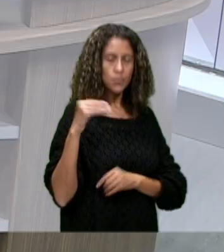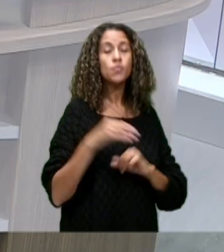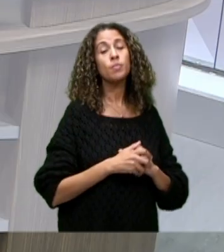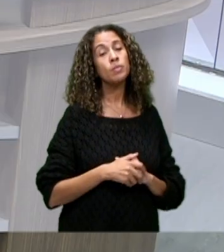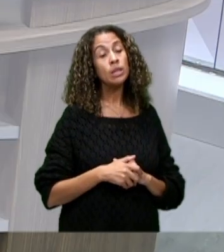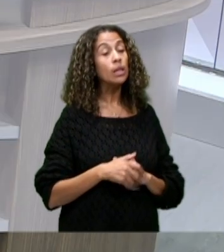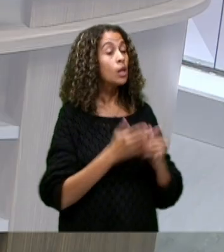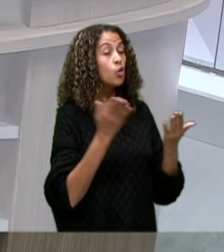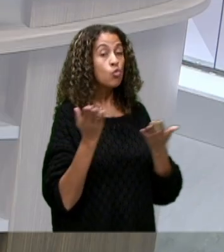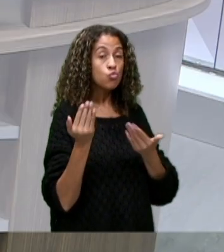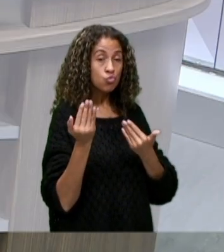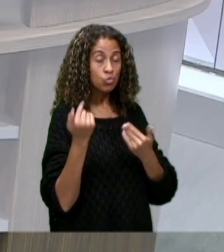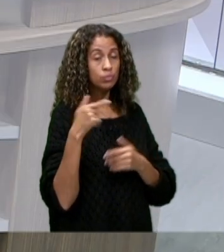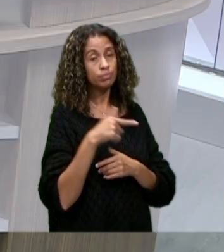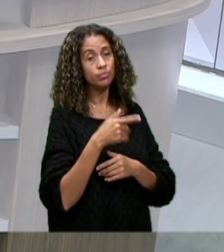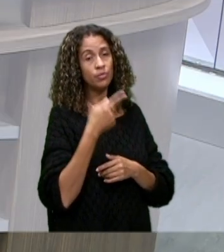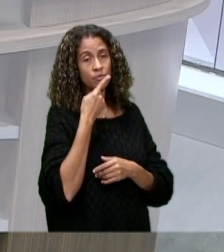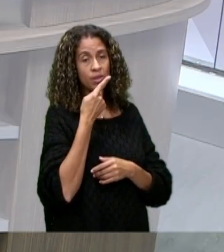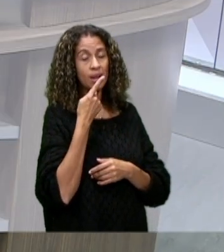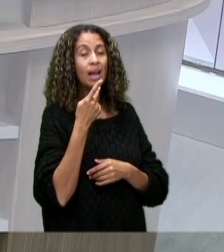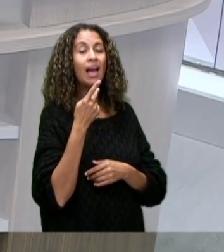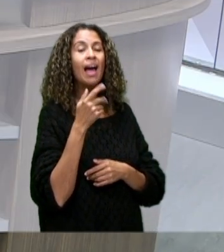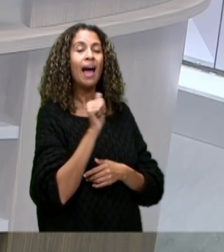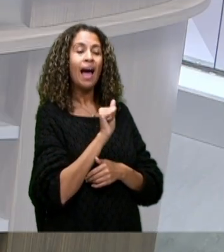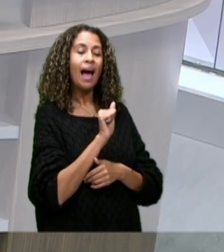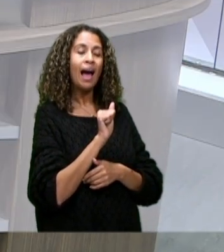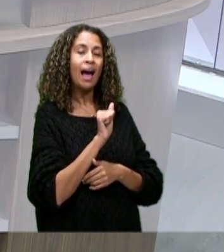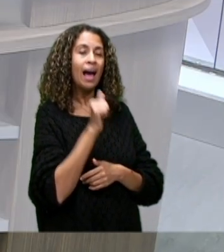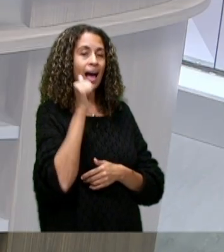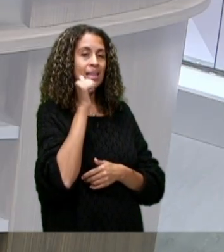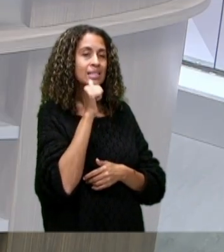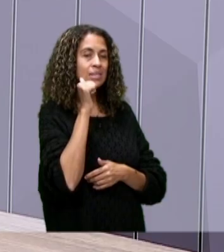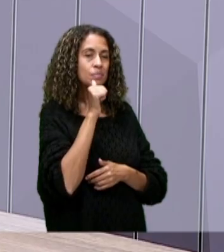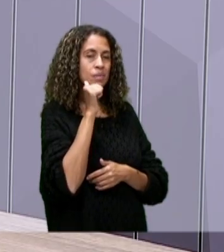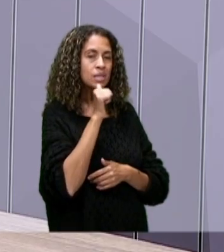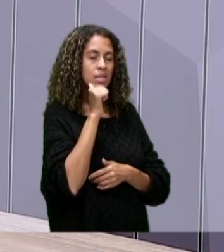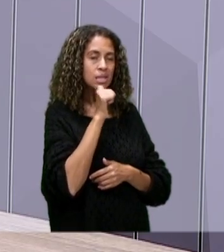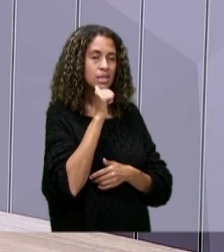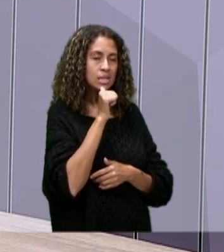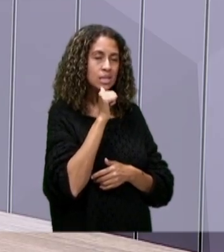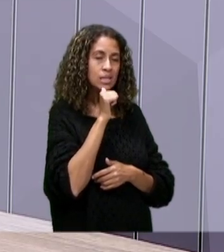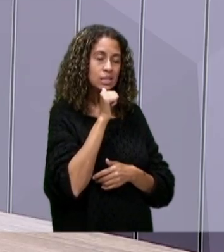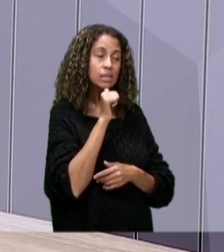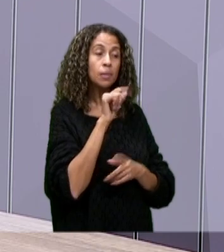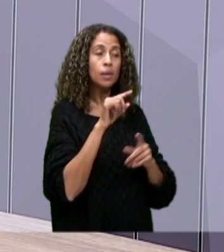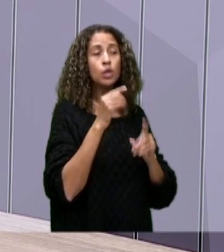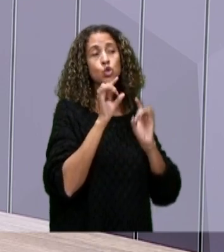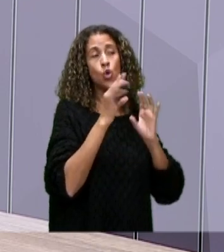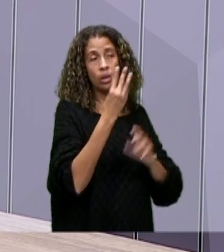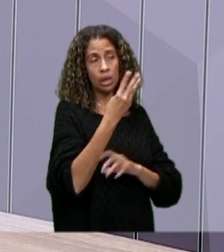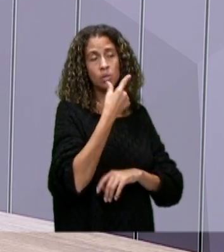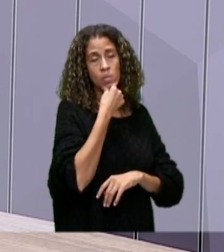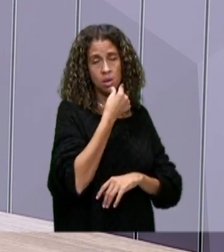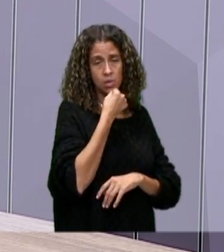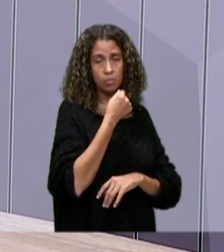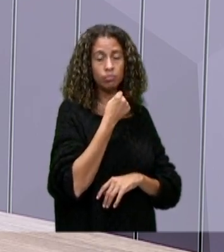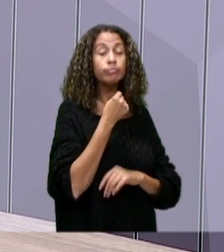as adolescentes, porque hoje eu vou falar as adolescentes, gente, desculpem os 3 meninos que estão lá, mas